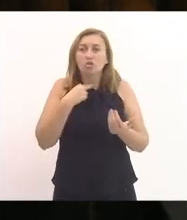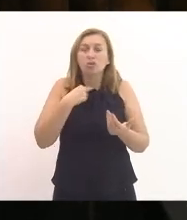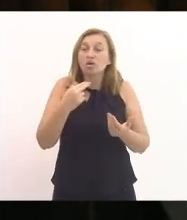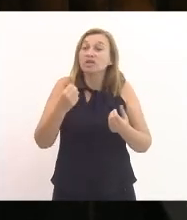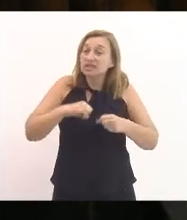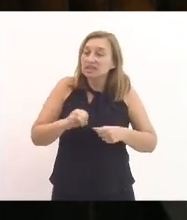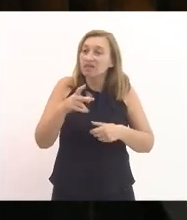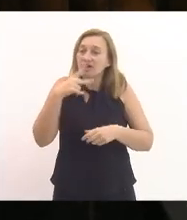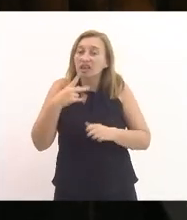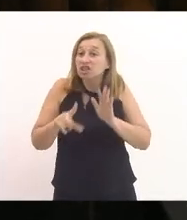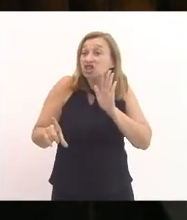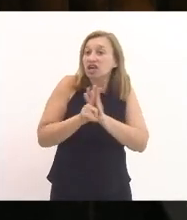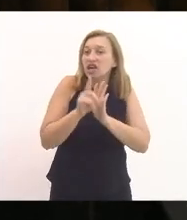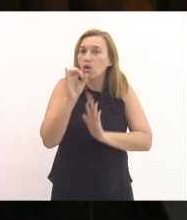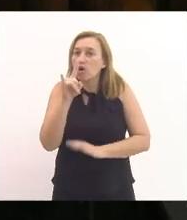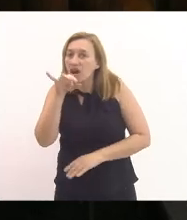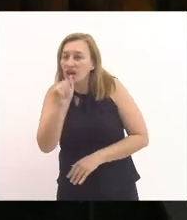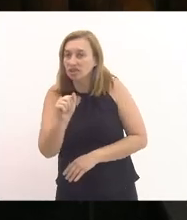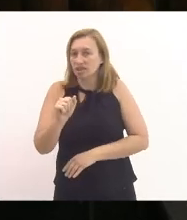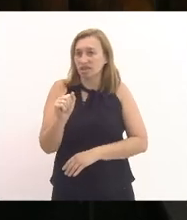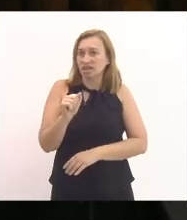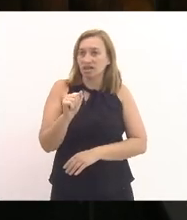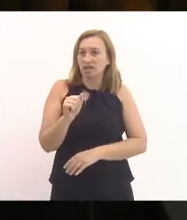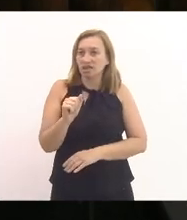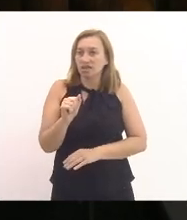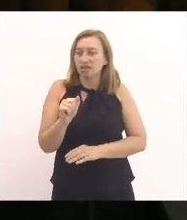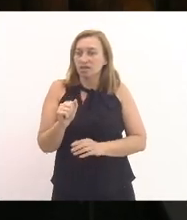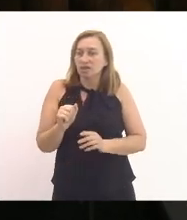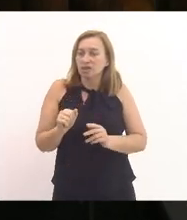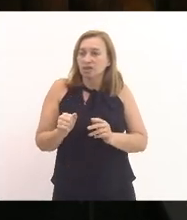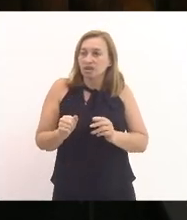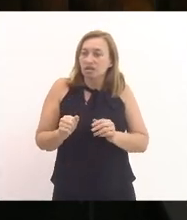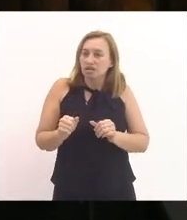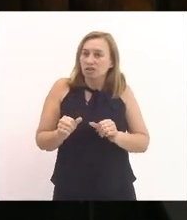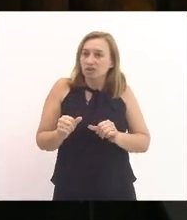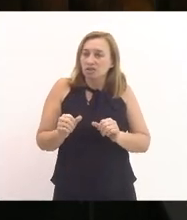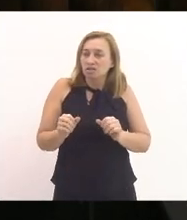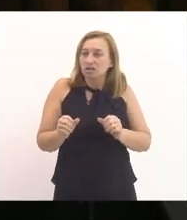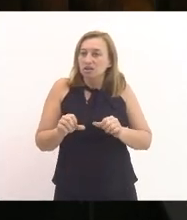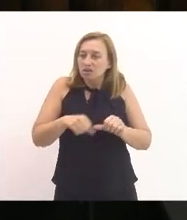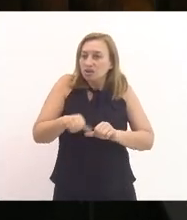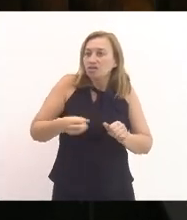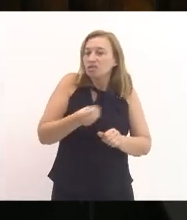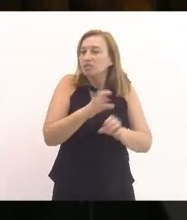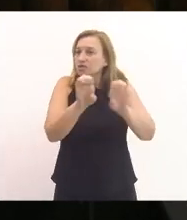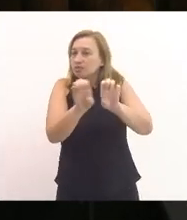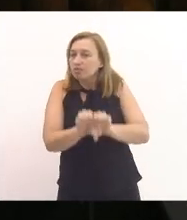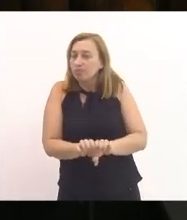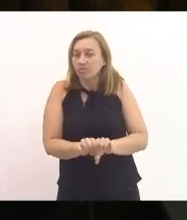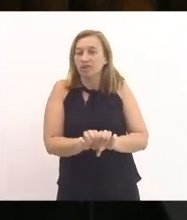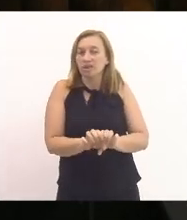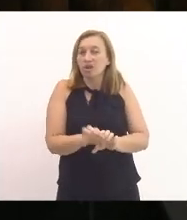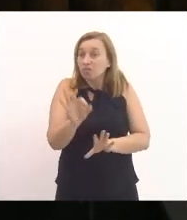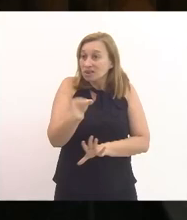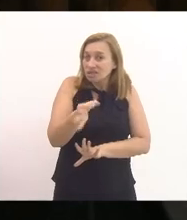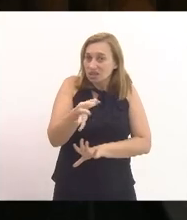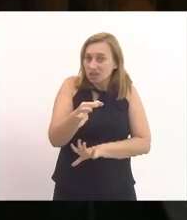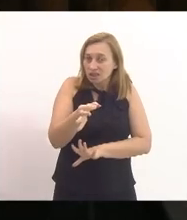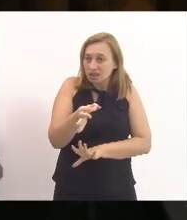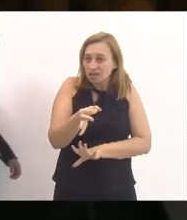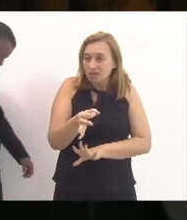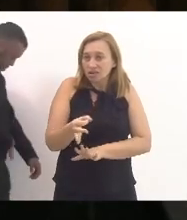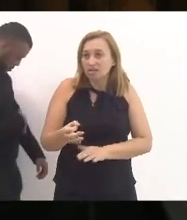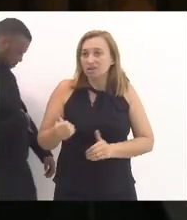você está tratando de lei orgânica a reestruturação é uma condição sine qua non para estar ali